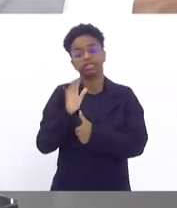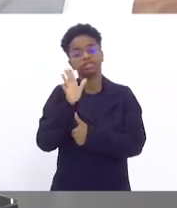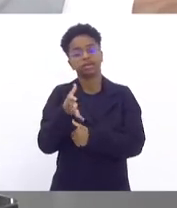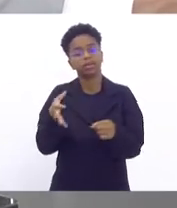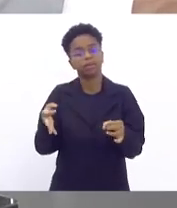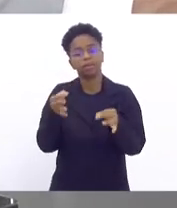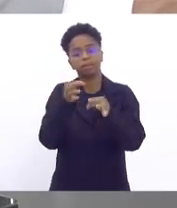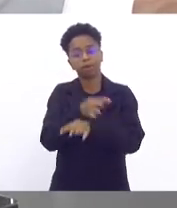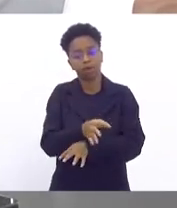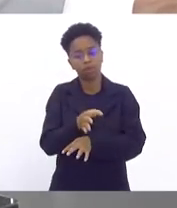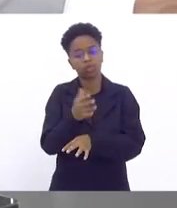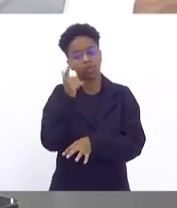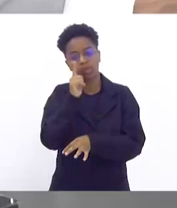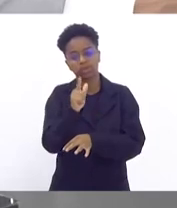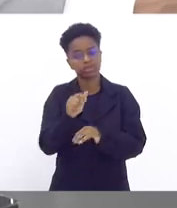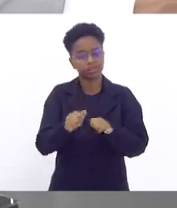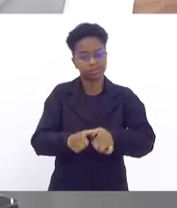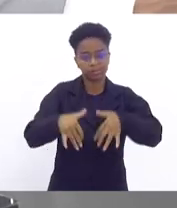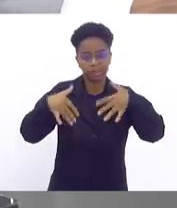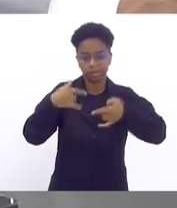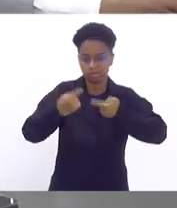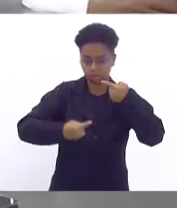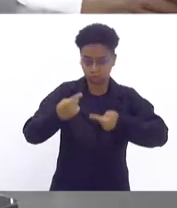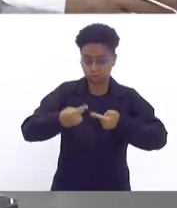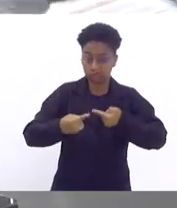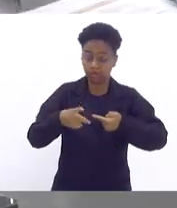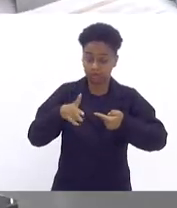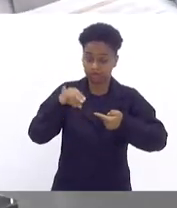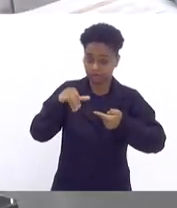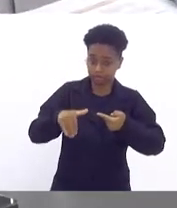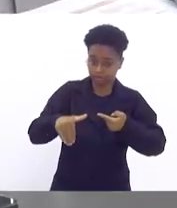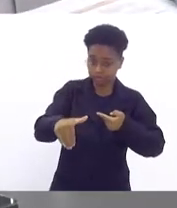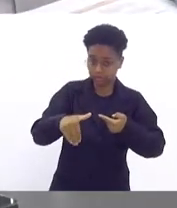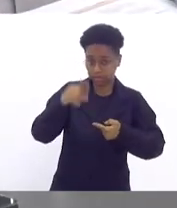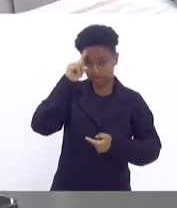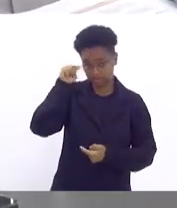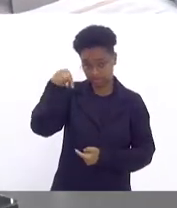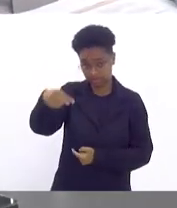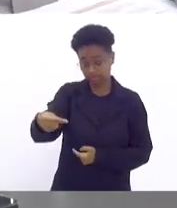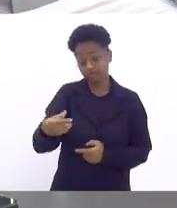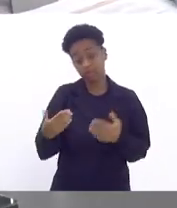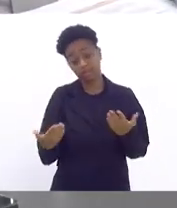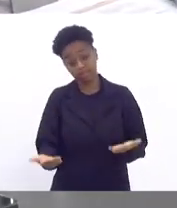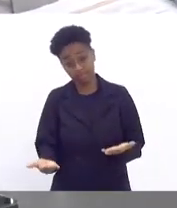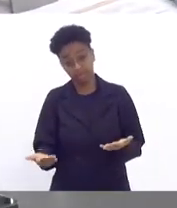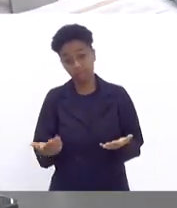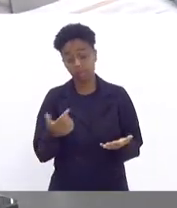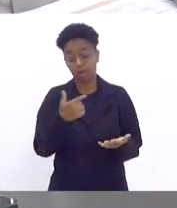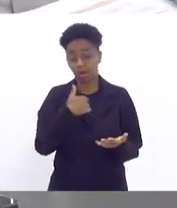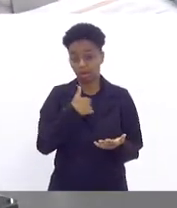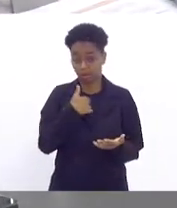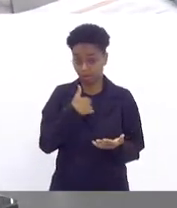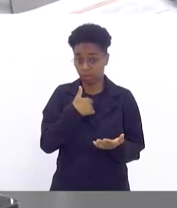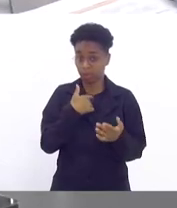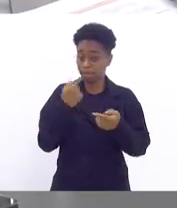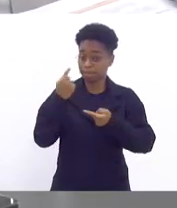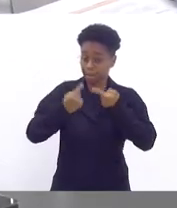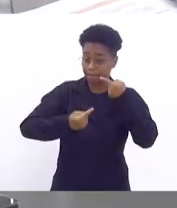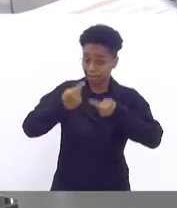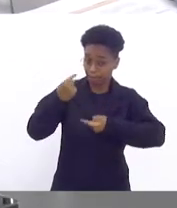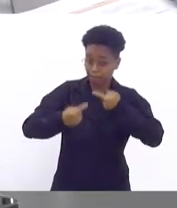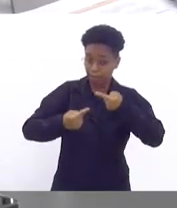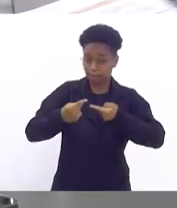saneado o suficiente para ir a plenário coisa que acontecerá na próxima semana então eu tomei a prudência de discutir